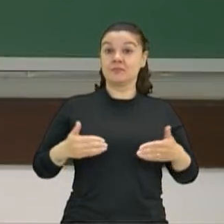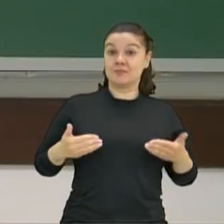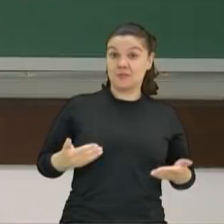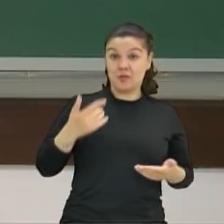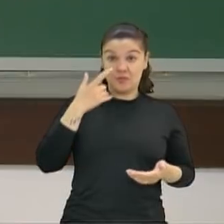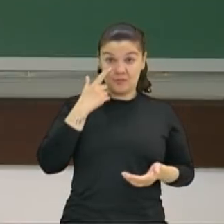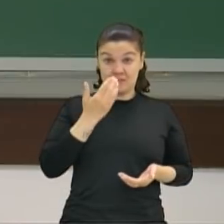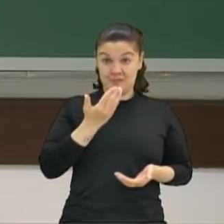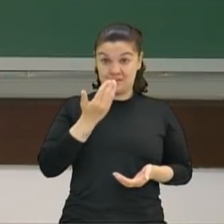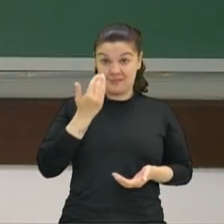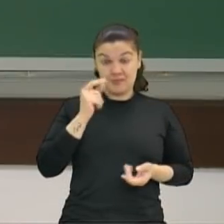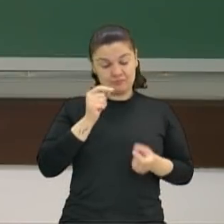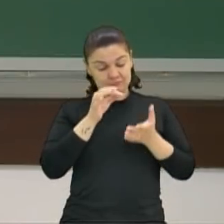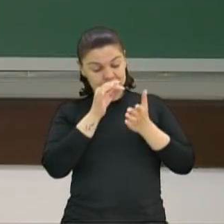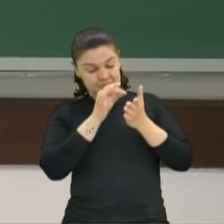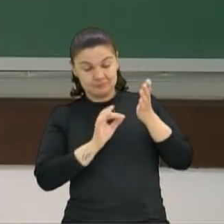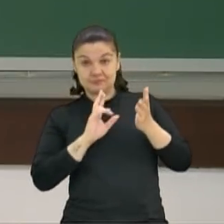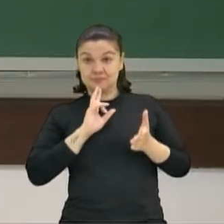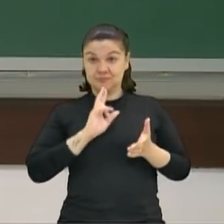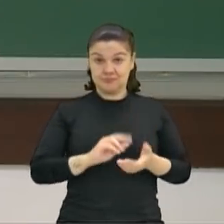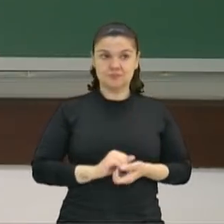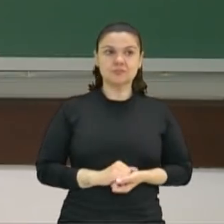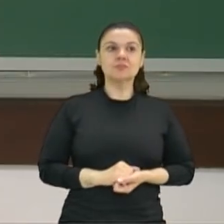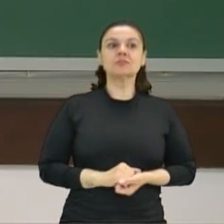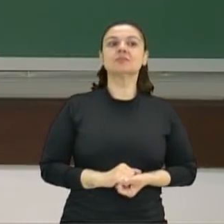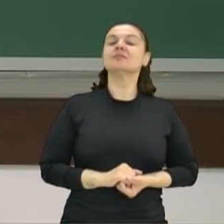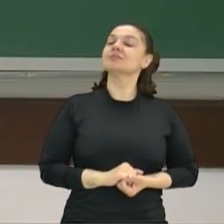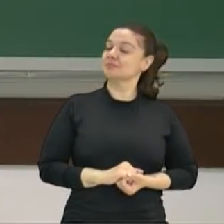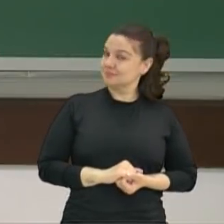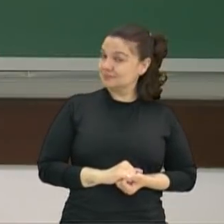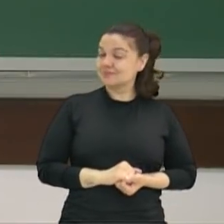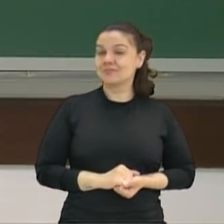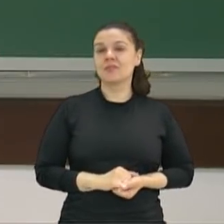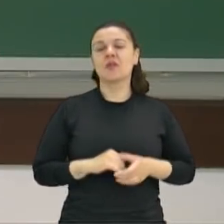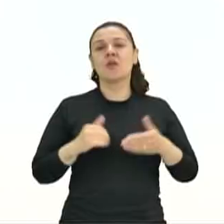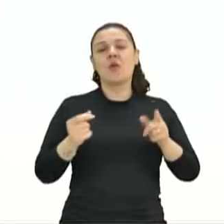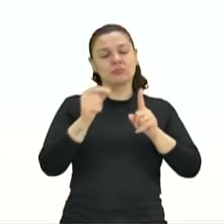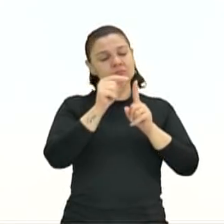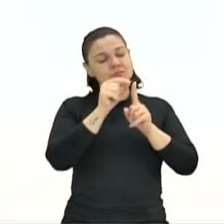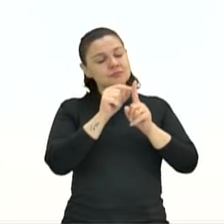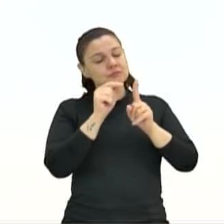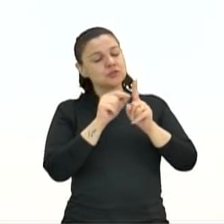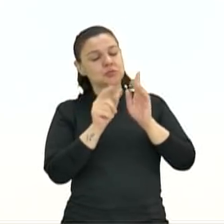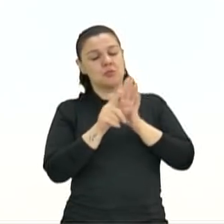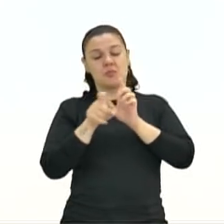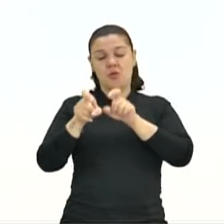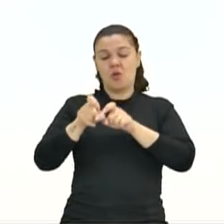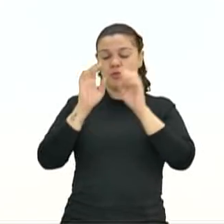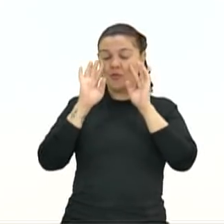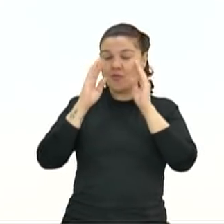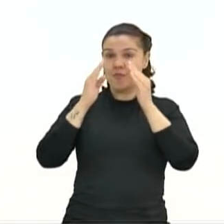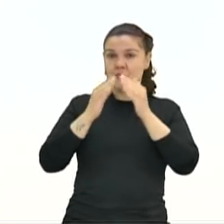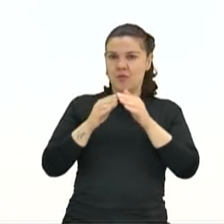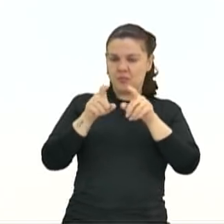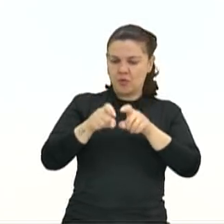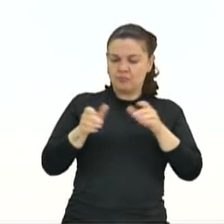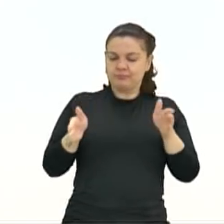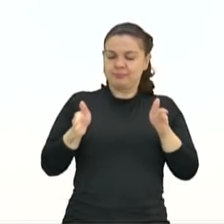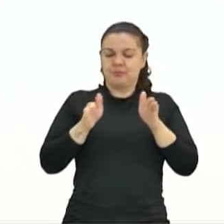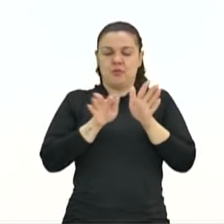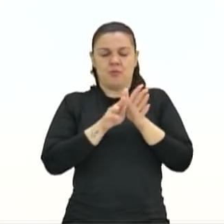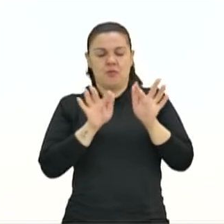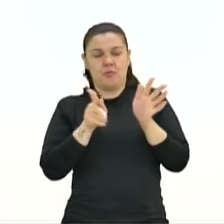Vamos lá, pessoal, vamos conferir a resposta? Então, que tipo de agricultura caracteriza a pequena produção para